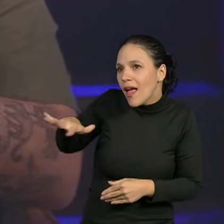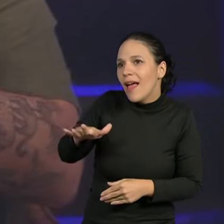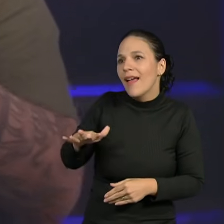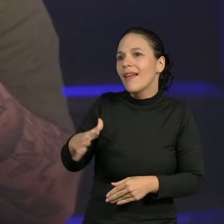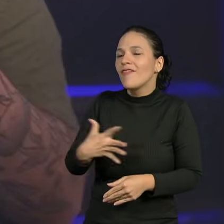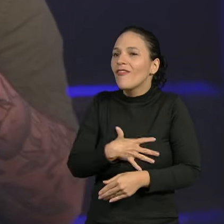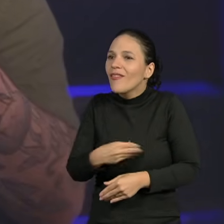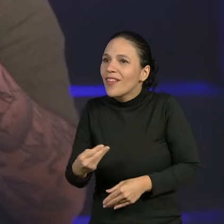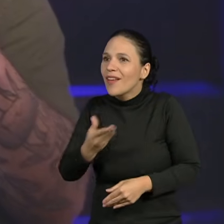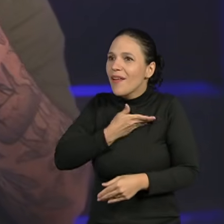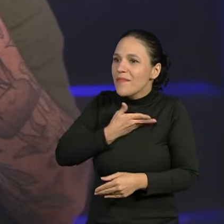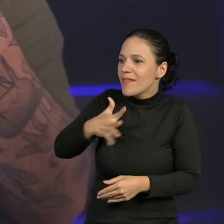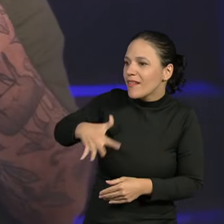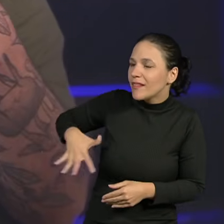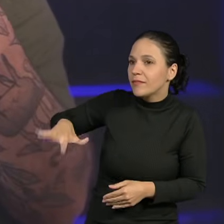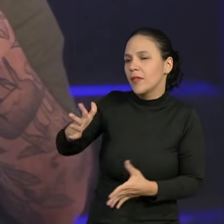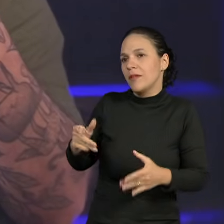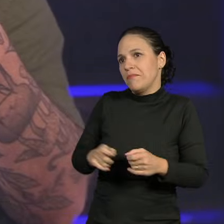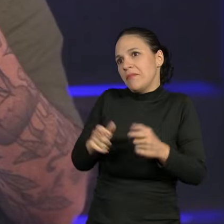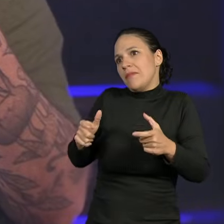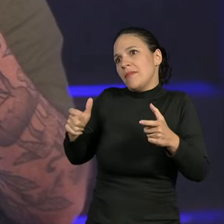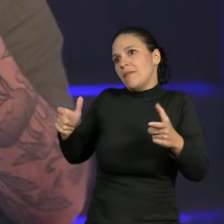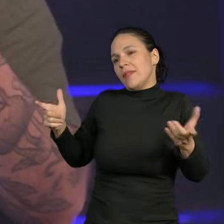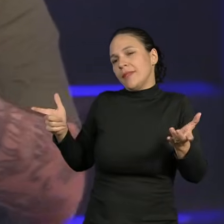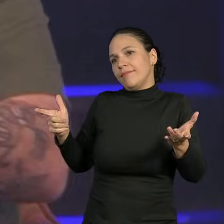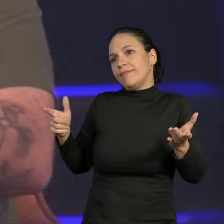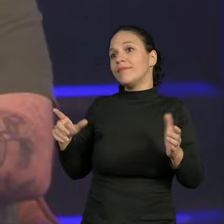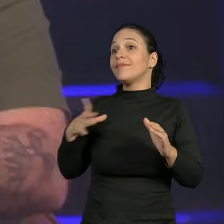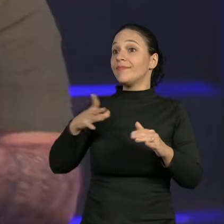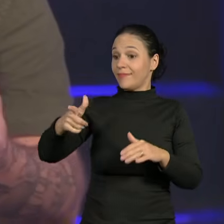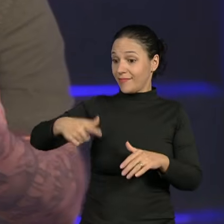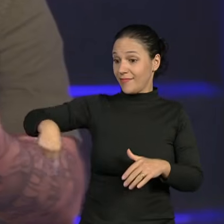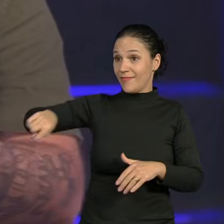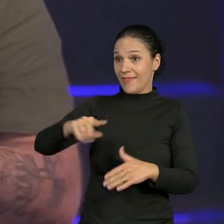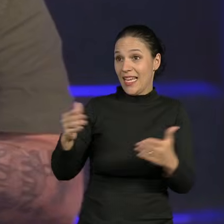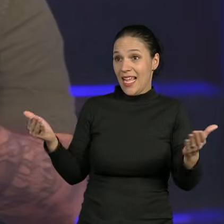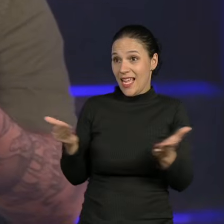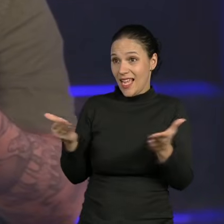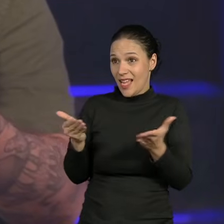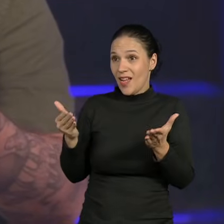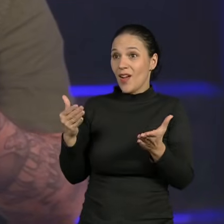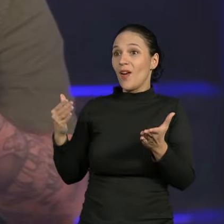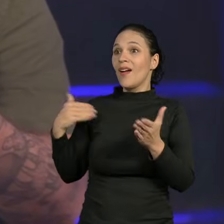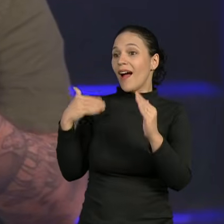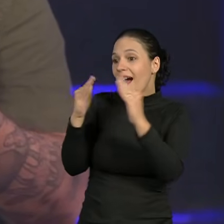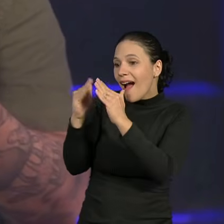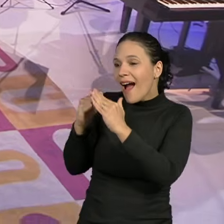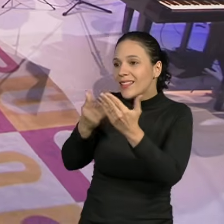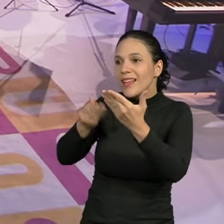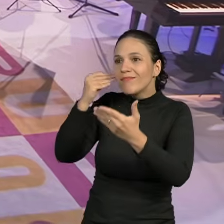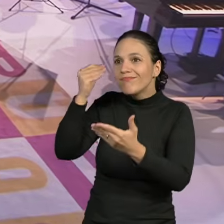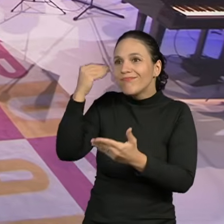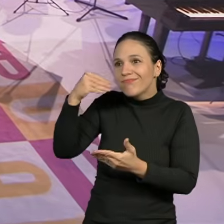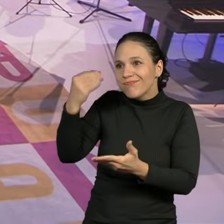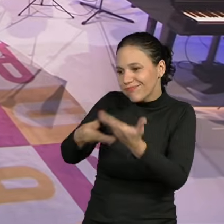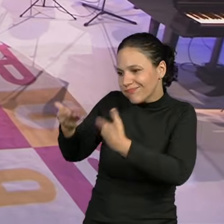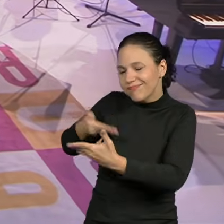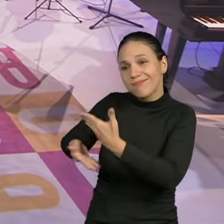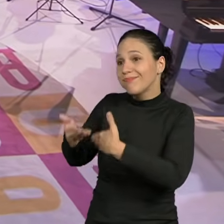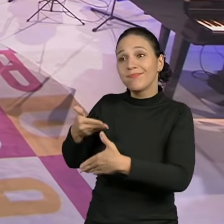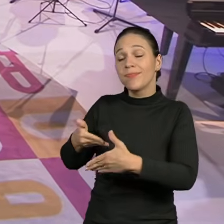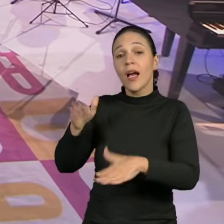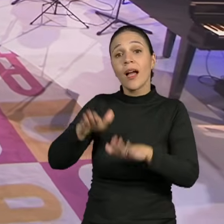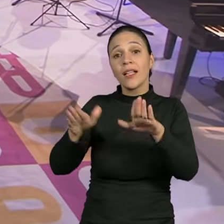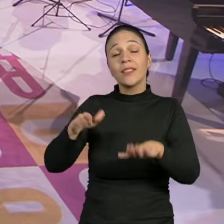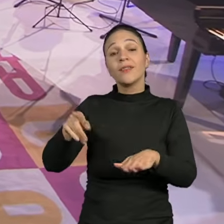coisa cresceu, né? E hoje as demandas não vêm só dos testes que a gente faz nas nossas próprias casas. As demandas